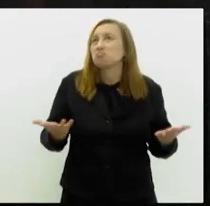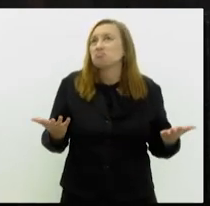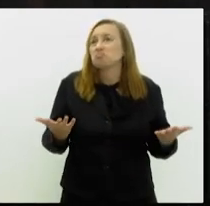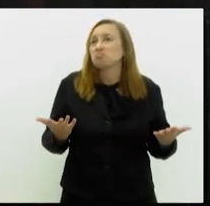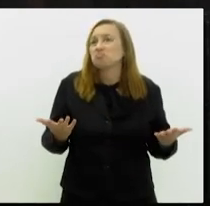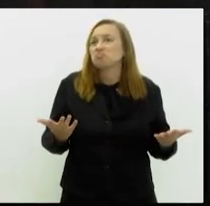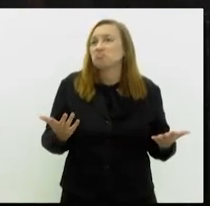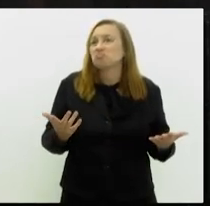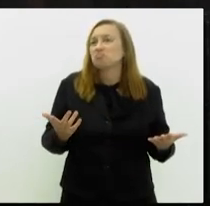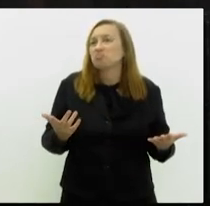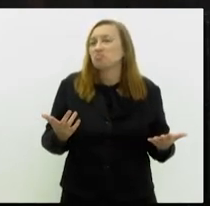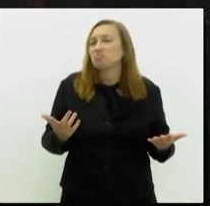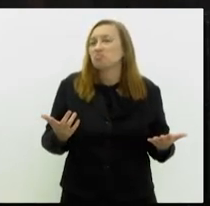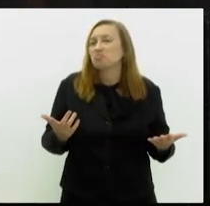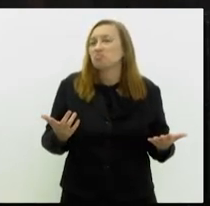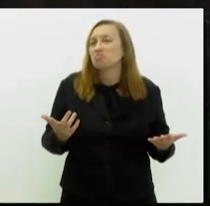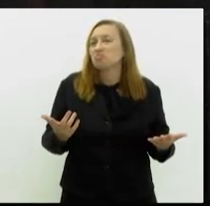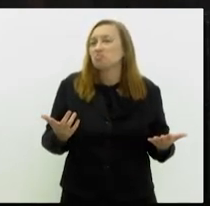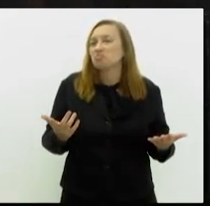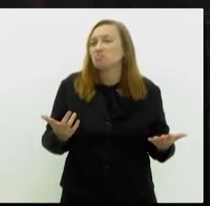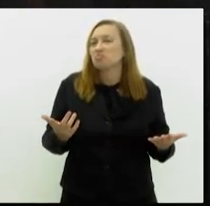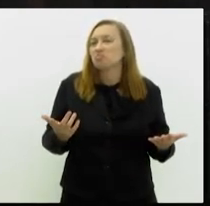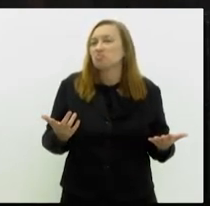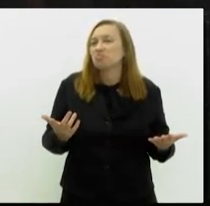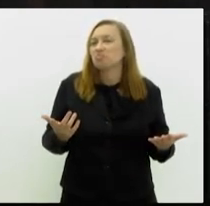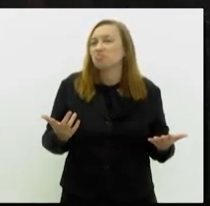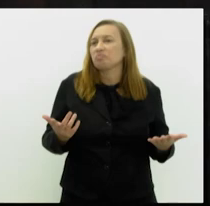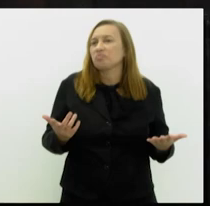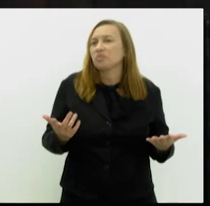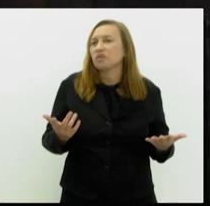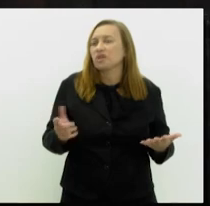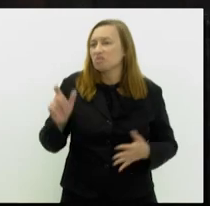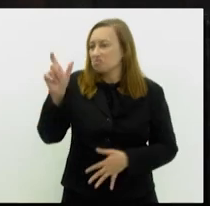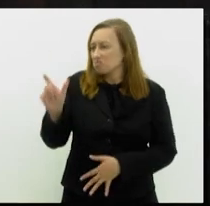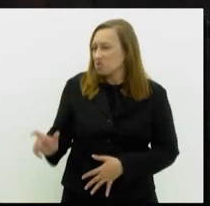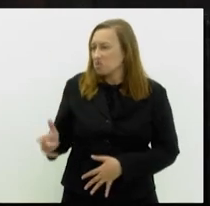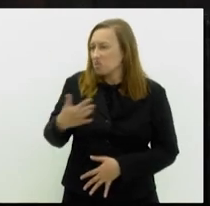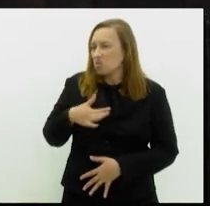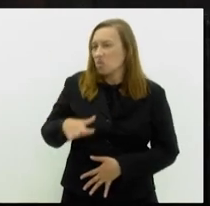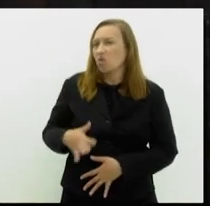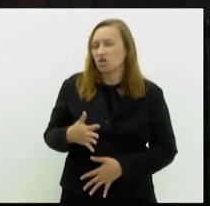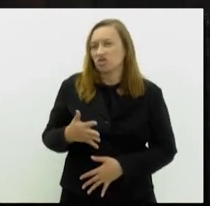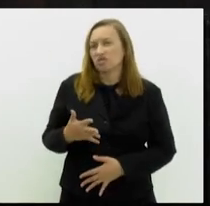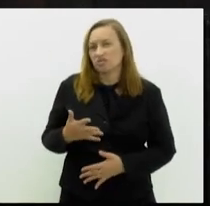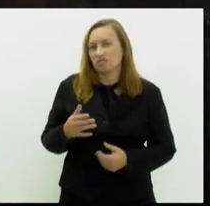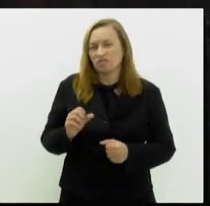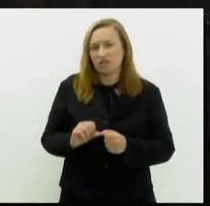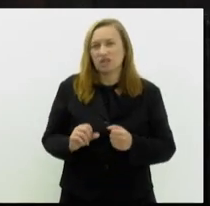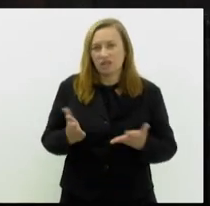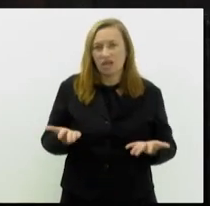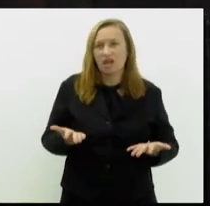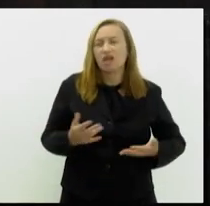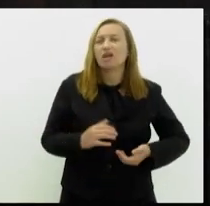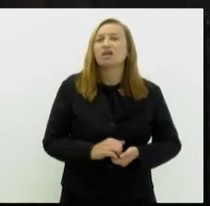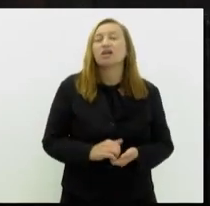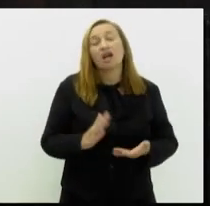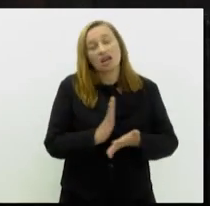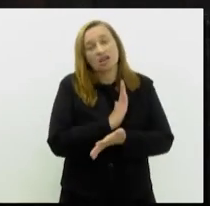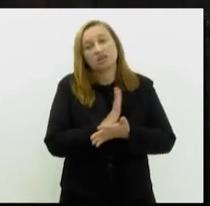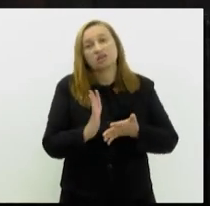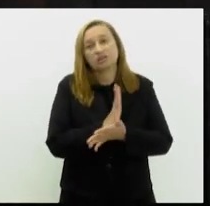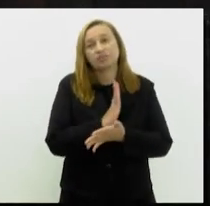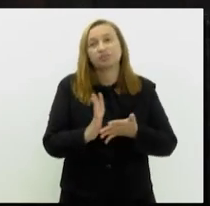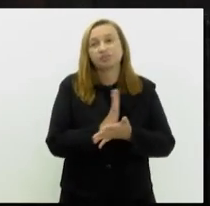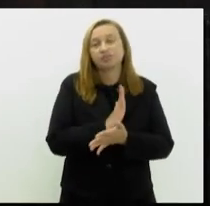não necessariamente é o que a pessoa gostaria de fazer, né? Por vezes, e na grande maioria das vezes,